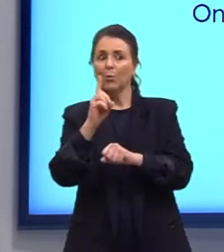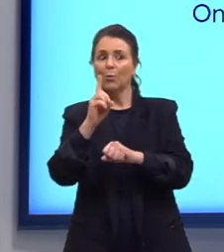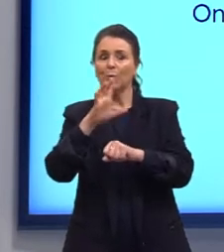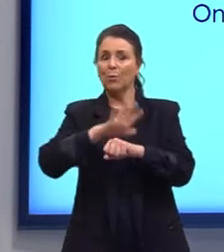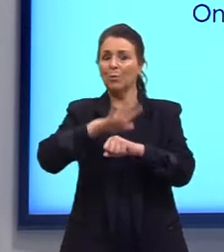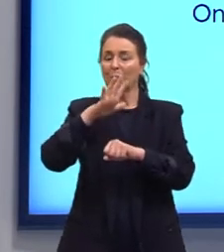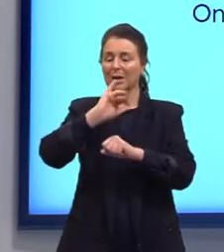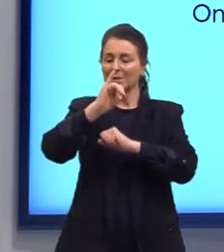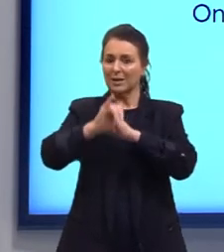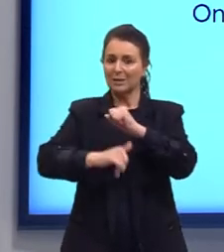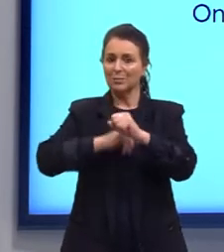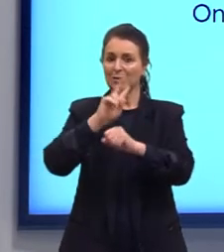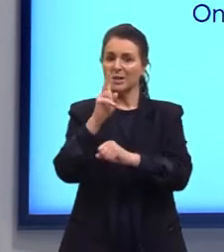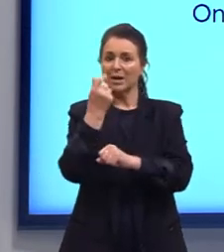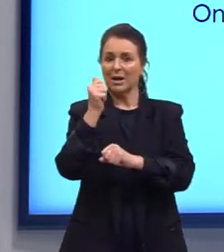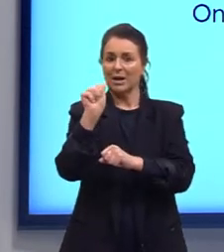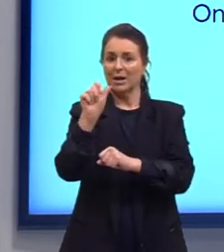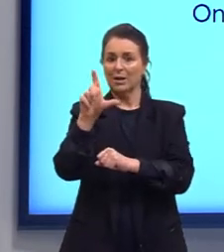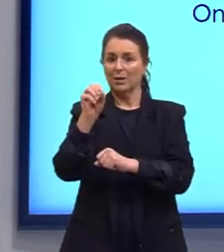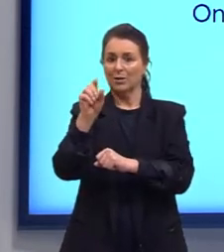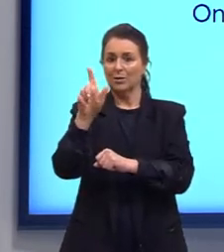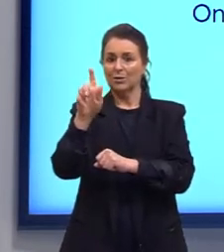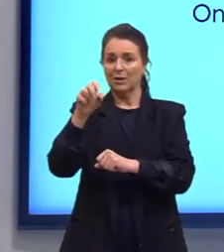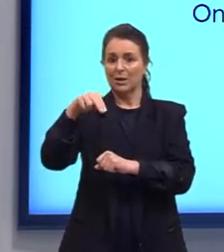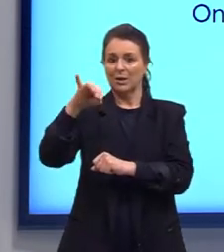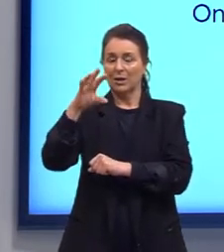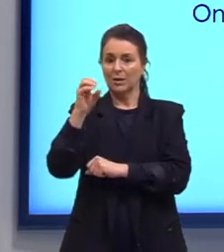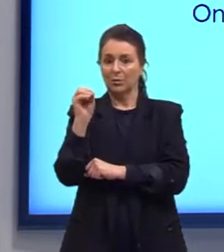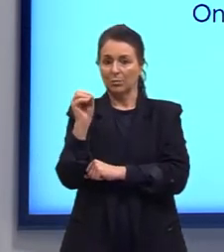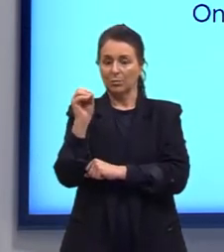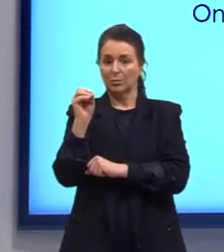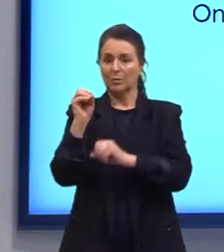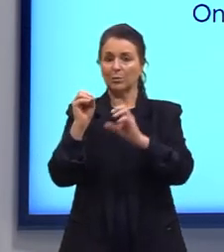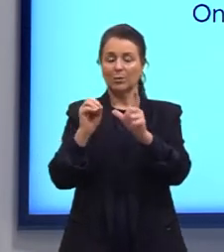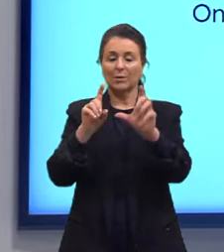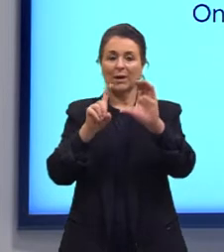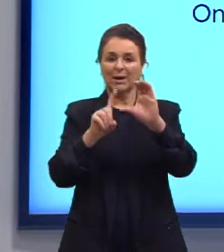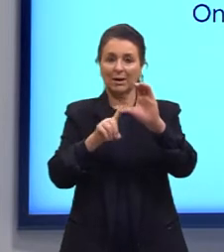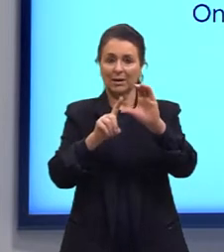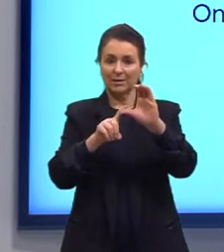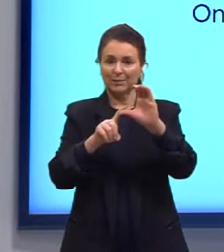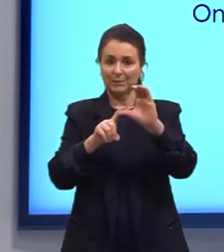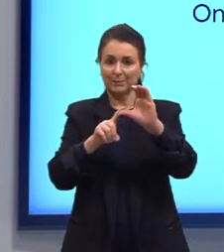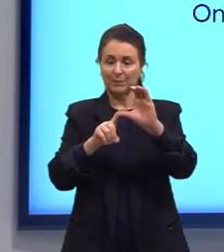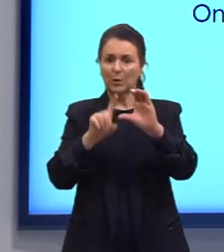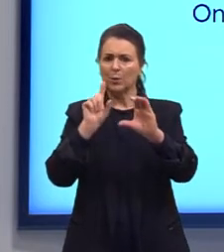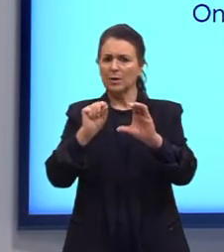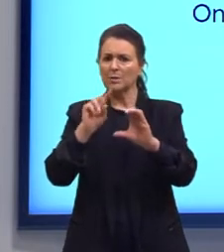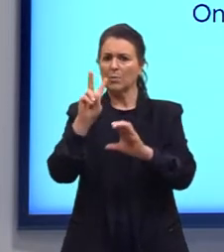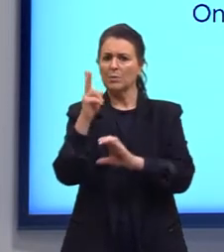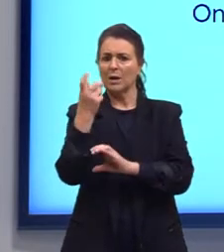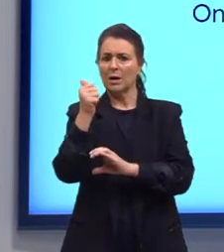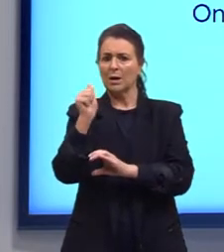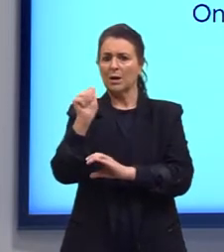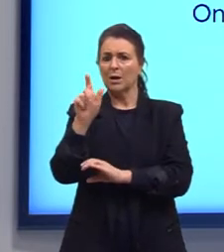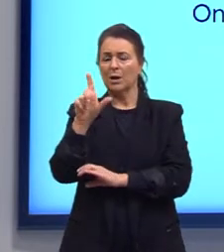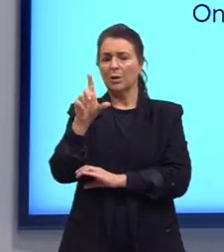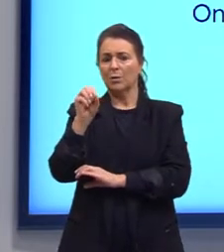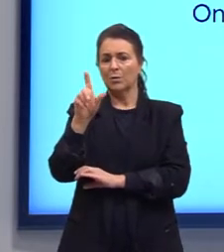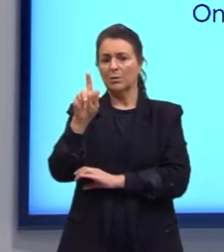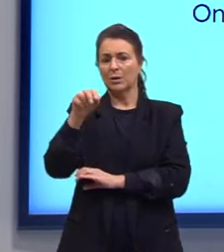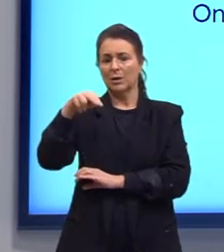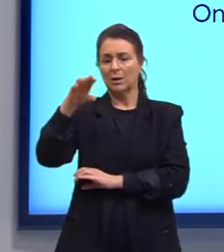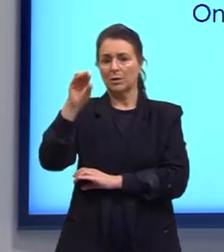átomos de halogênio durante toda a cadeia carbônica o que que são os hologênios são os elementos